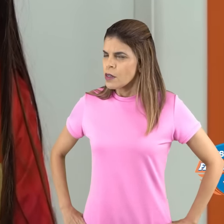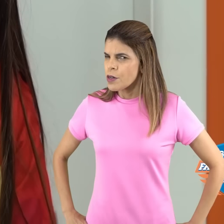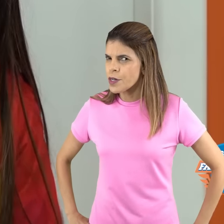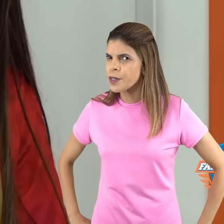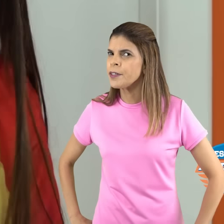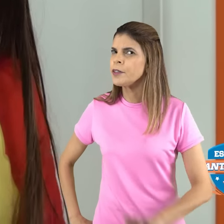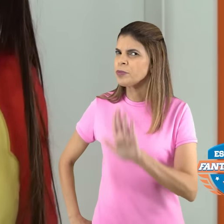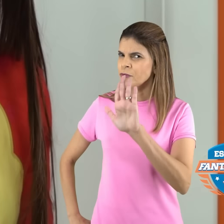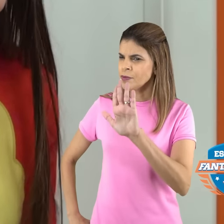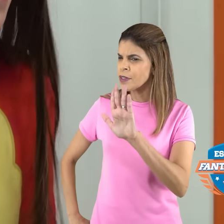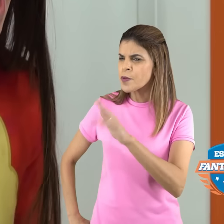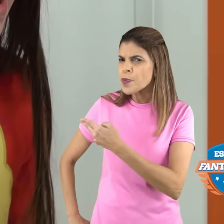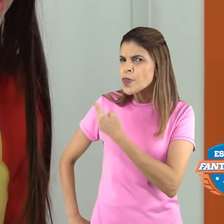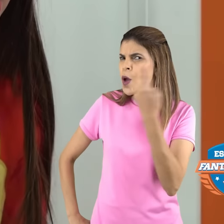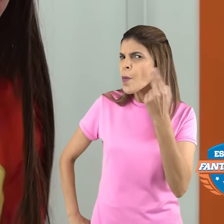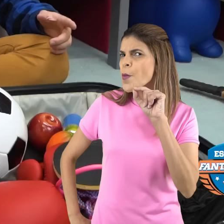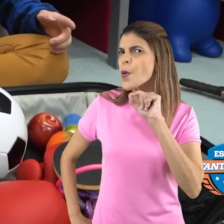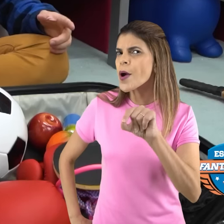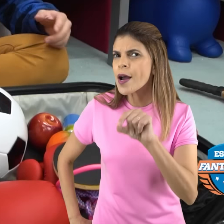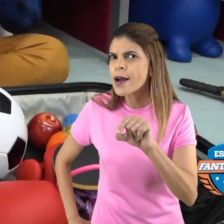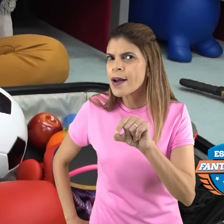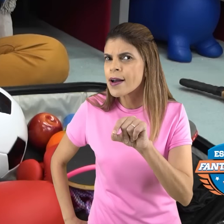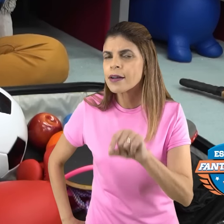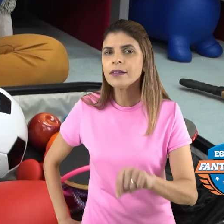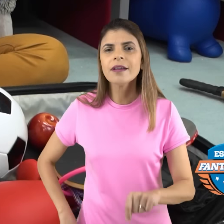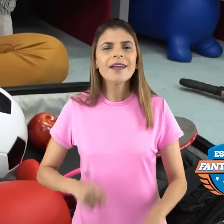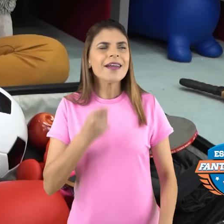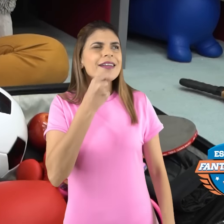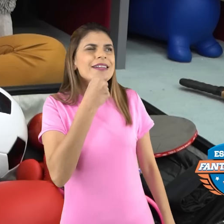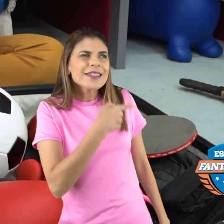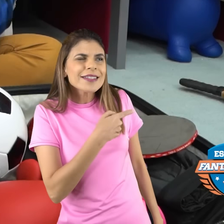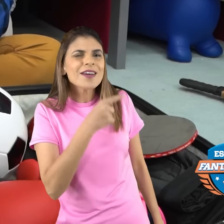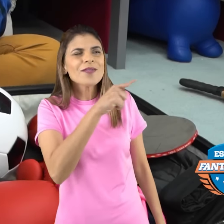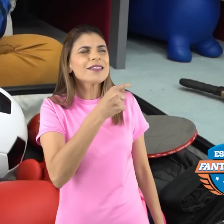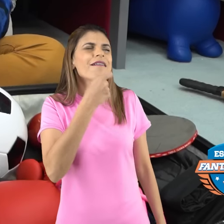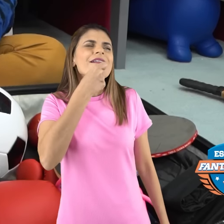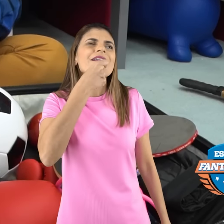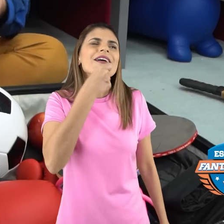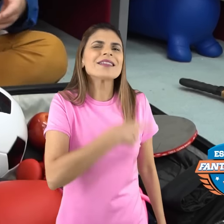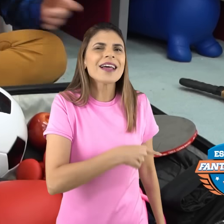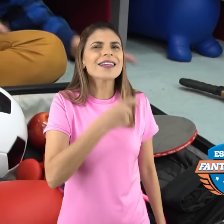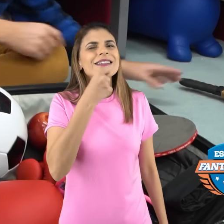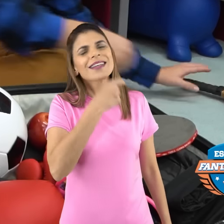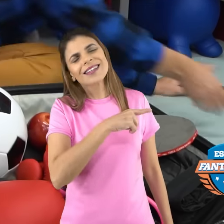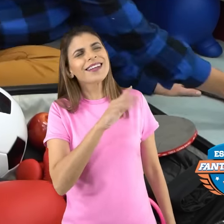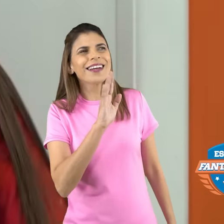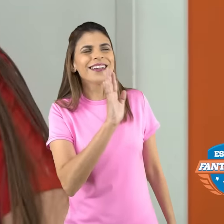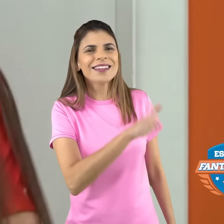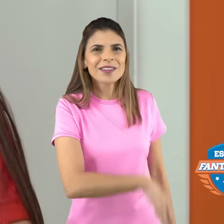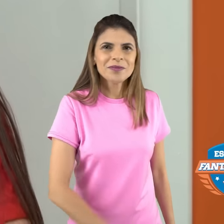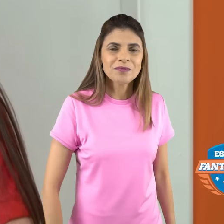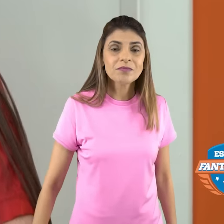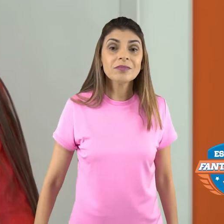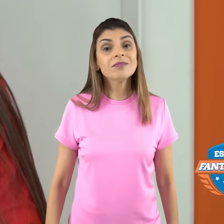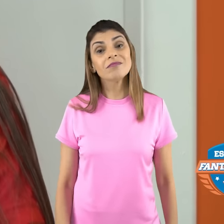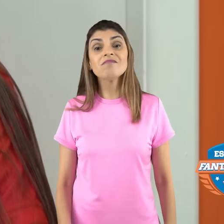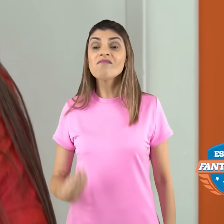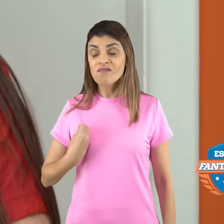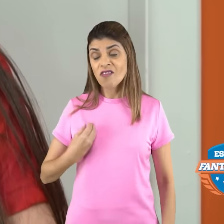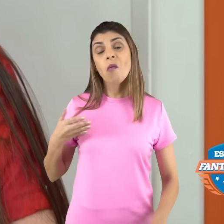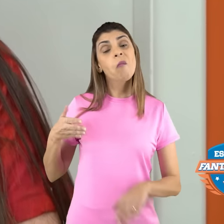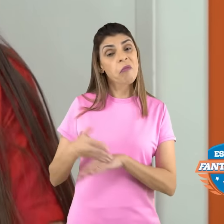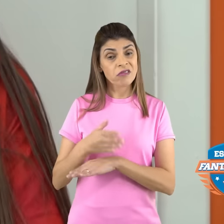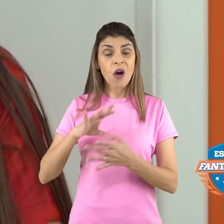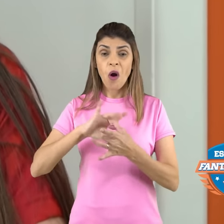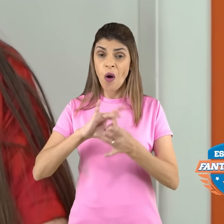Você me chamou de quê? De engraçadinha. Você é muito engraçadinha. Se eu participasse